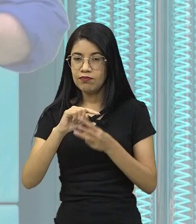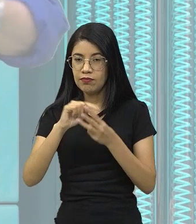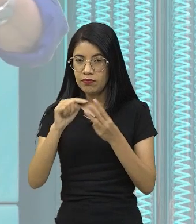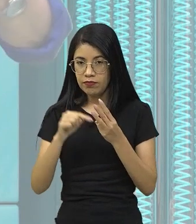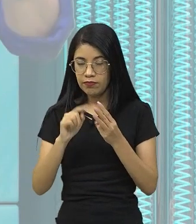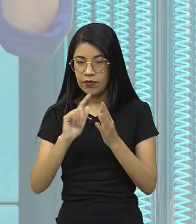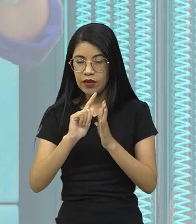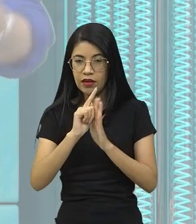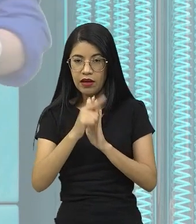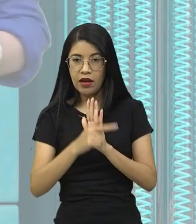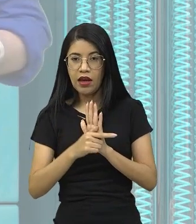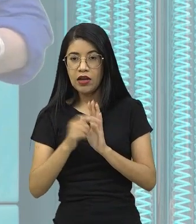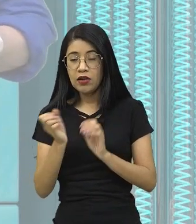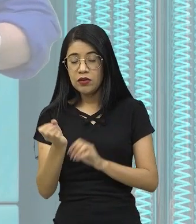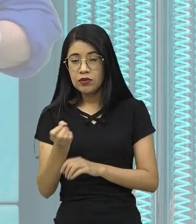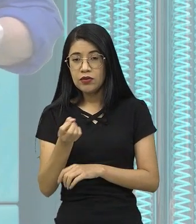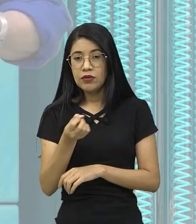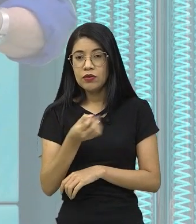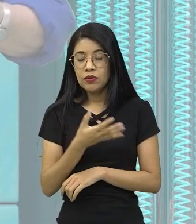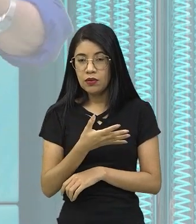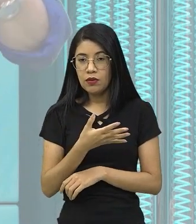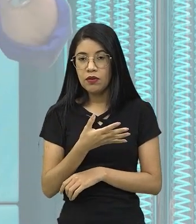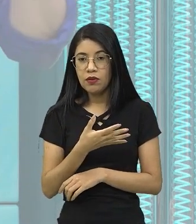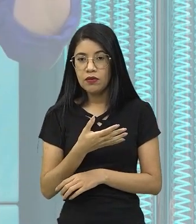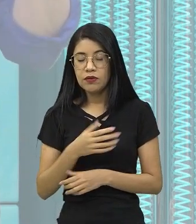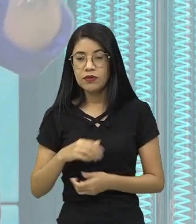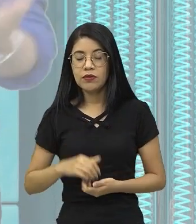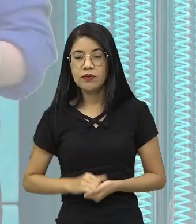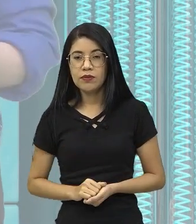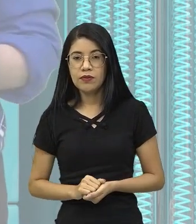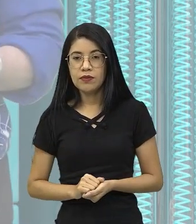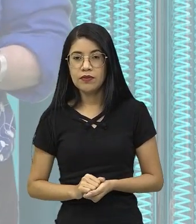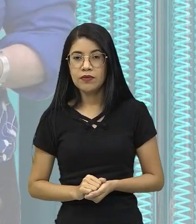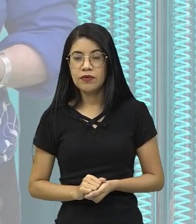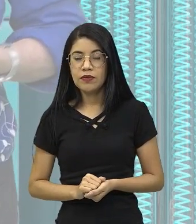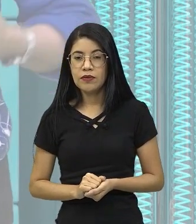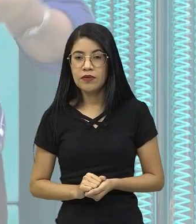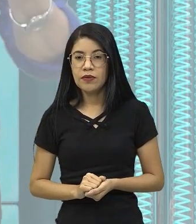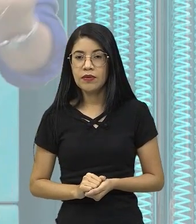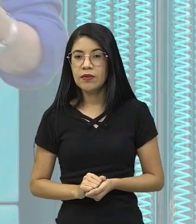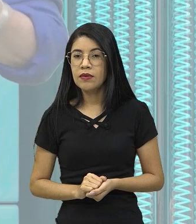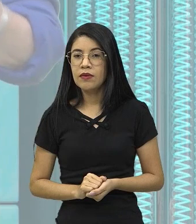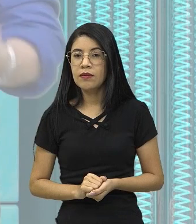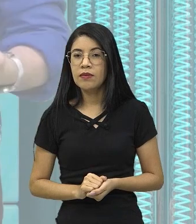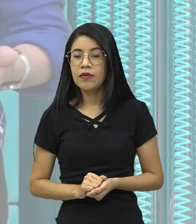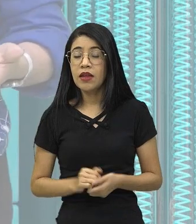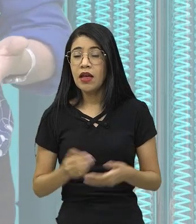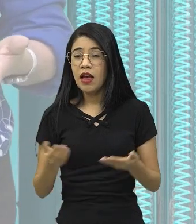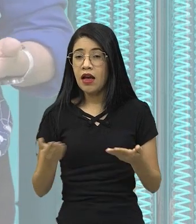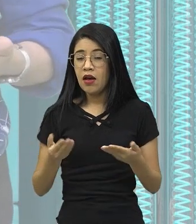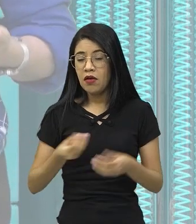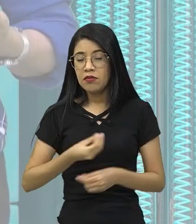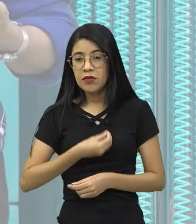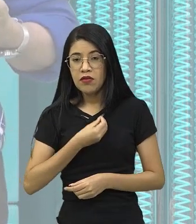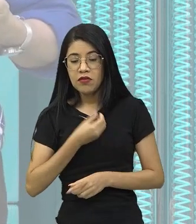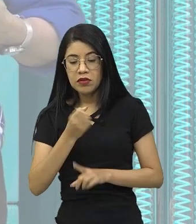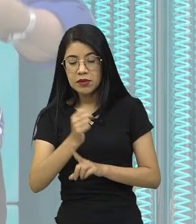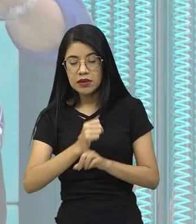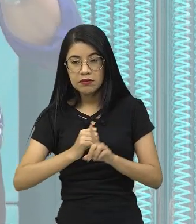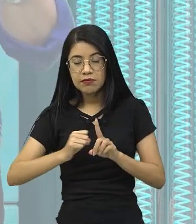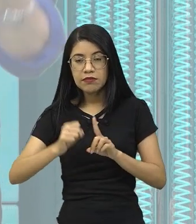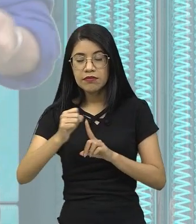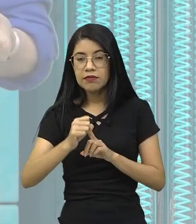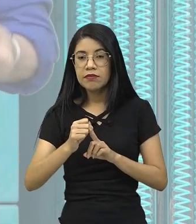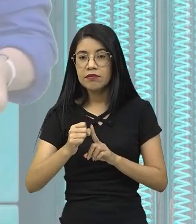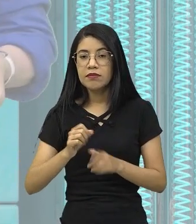textuais da modernidade, né? Desse momento que nós vivemos da sociedade.